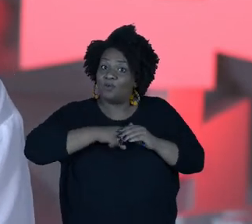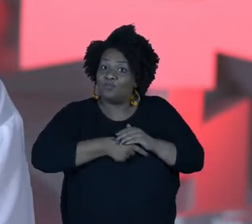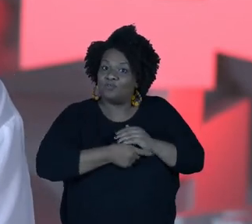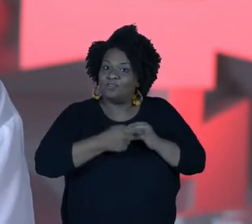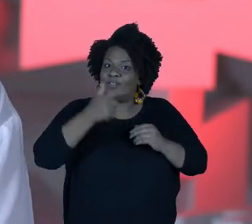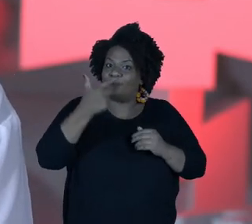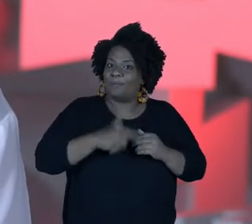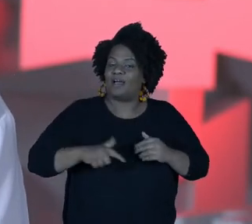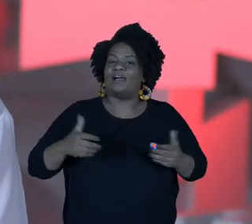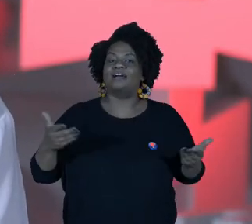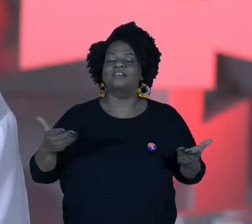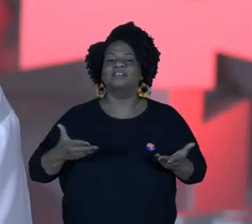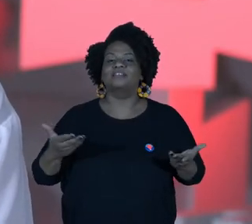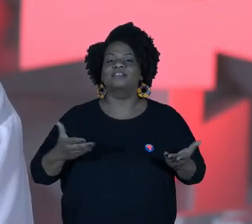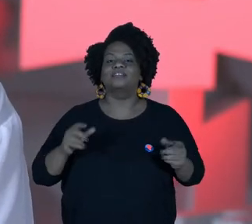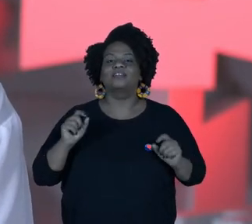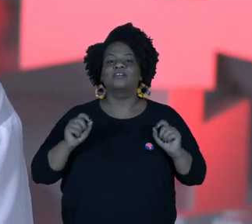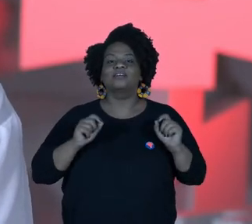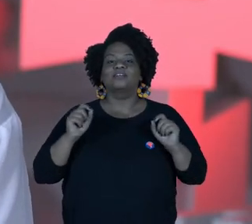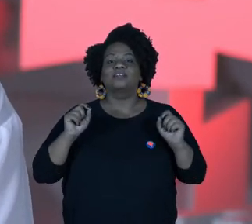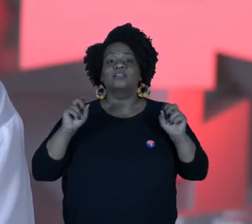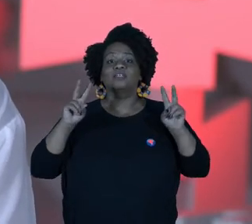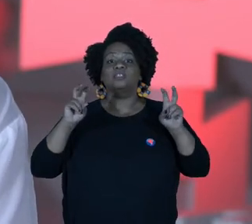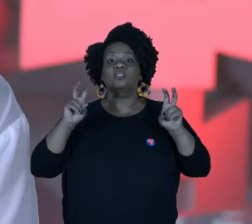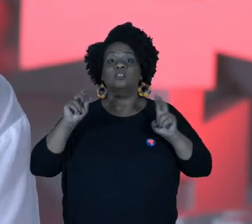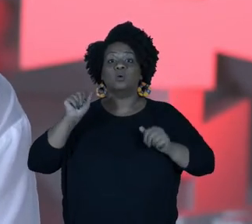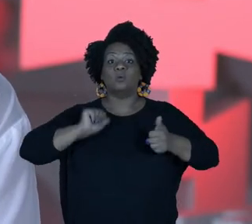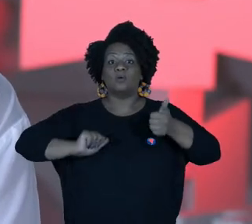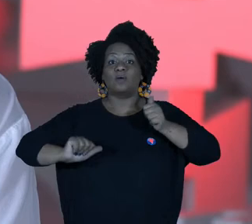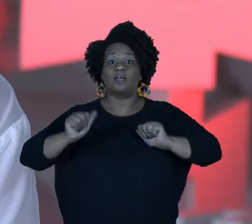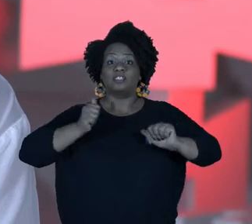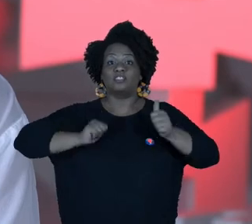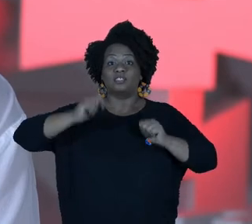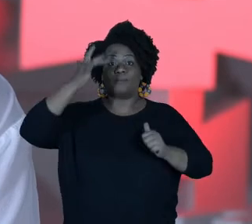agora, sobre um artista,